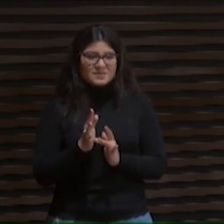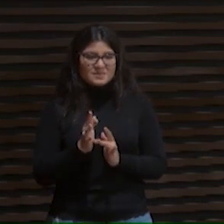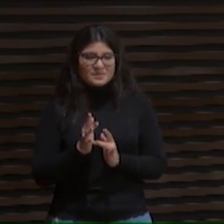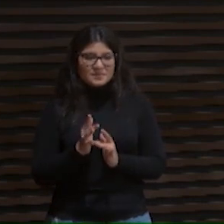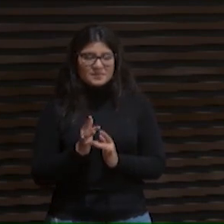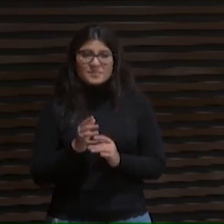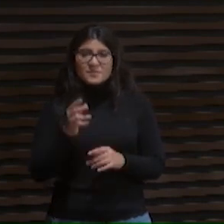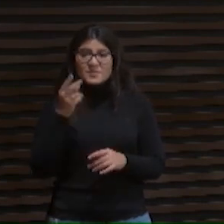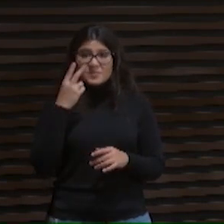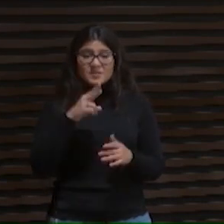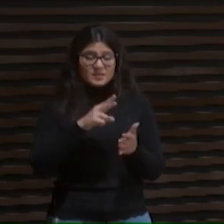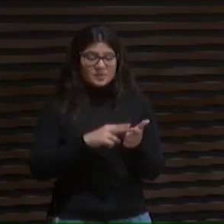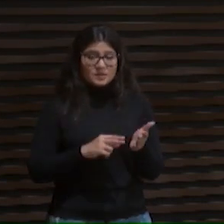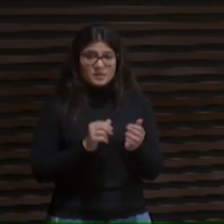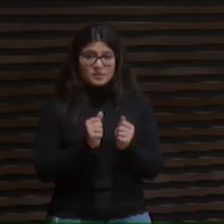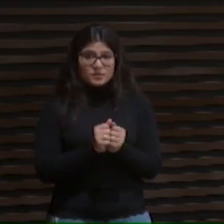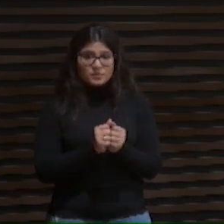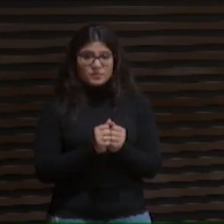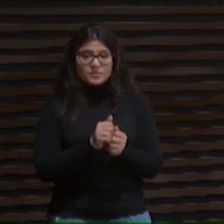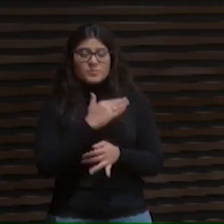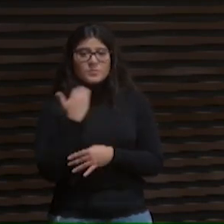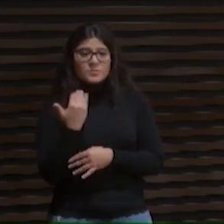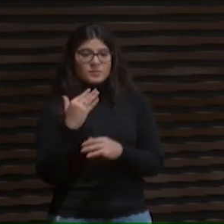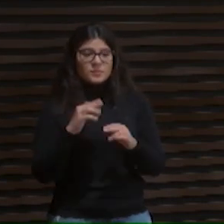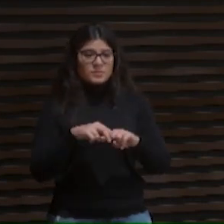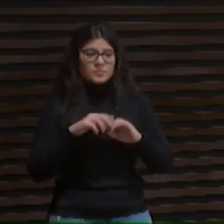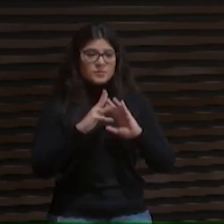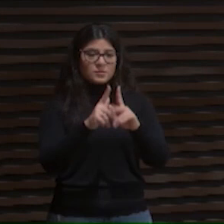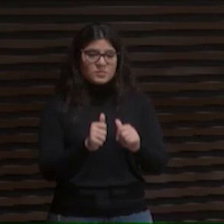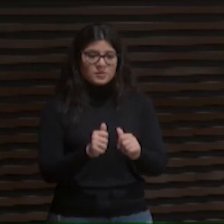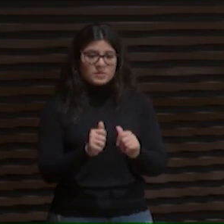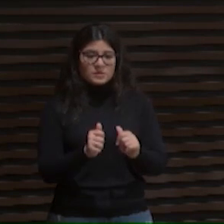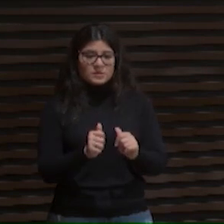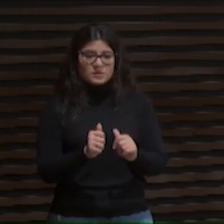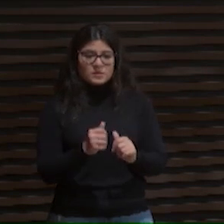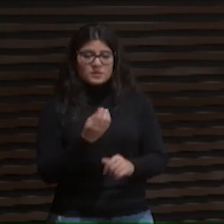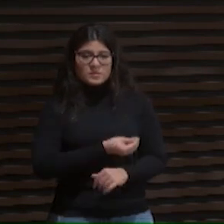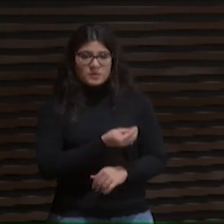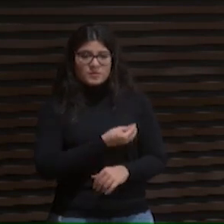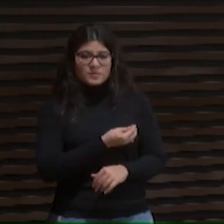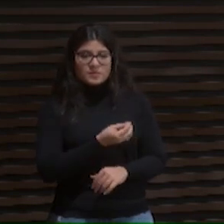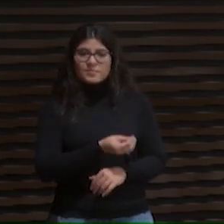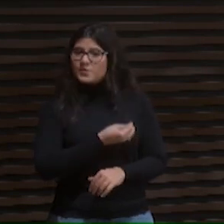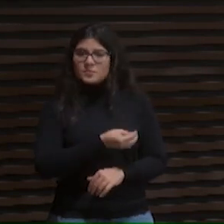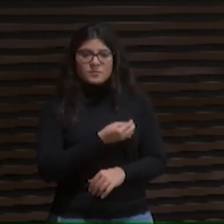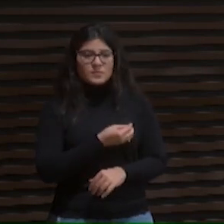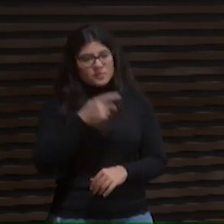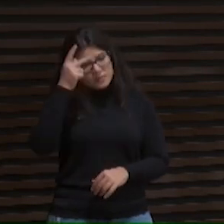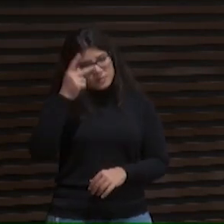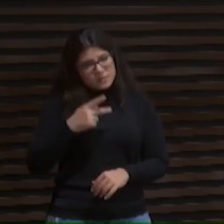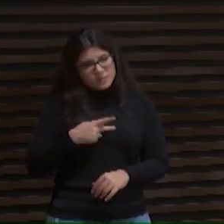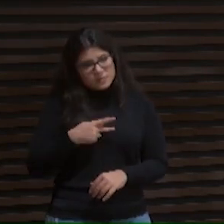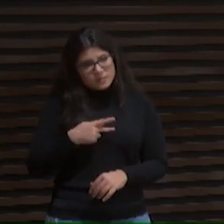leiam comigo, morreu por todos, para que os que vivem não vivam mais para